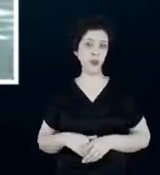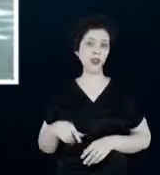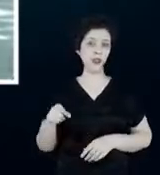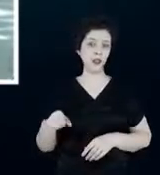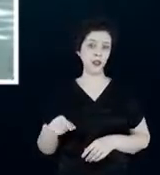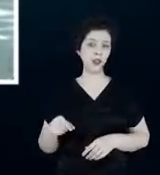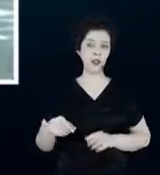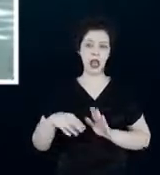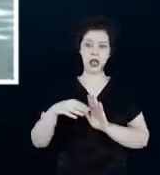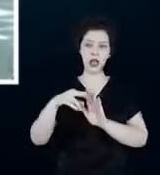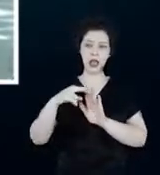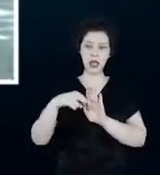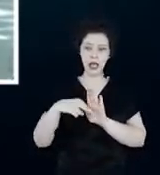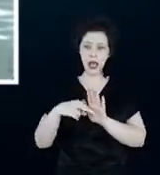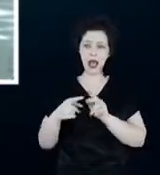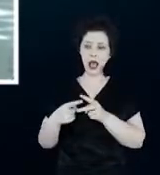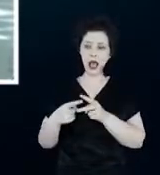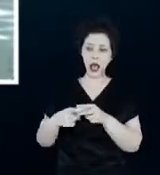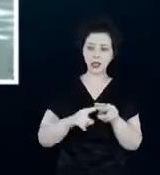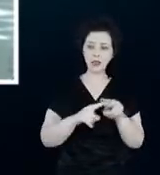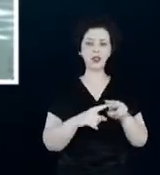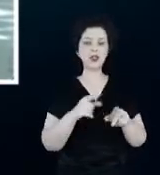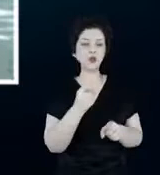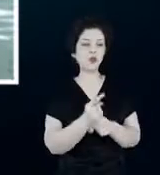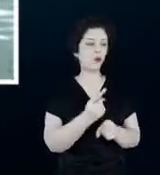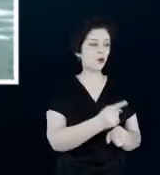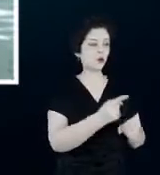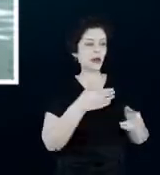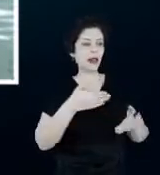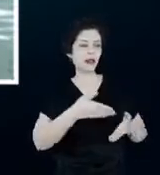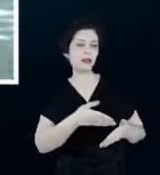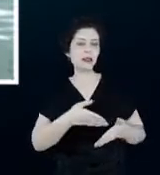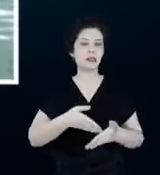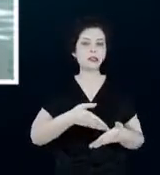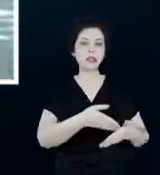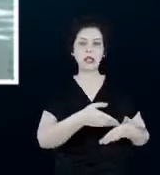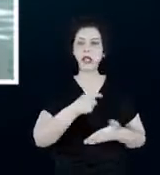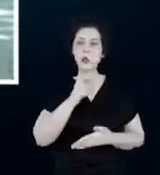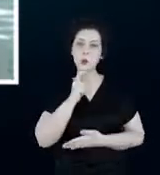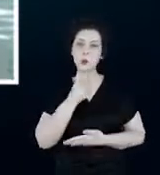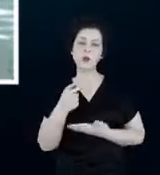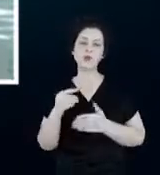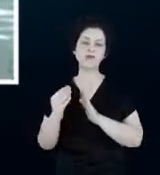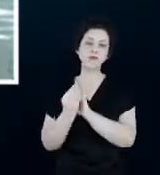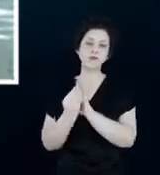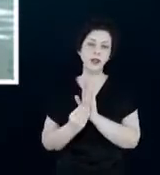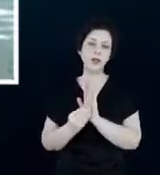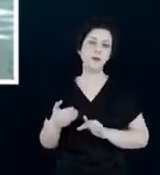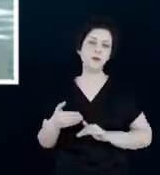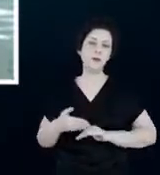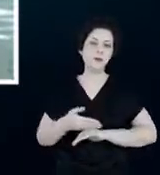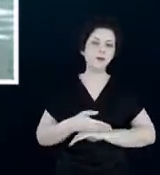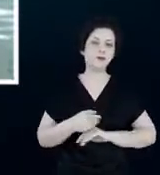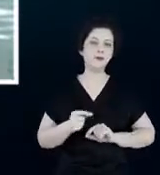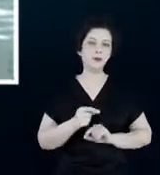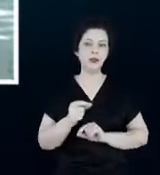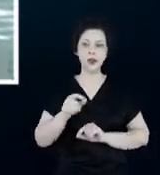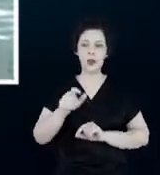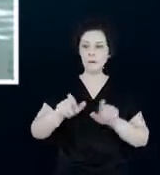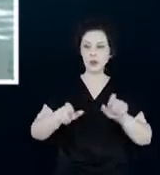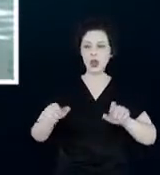essa norma seja ajustada, porque nós vamos descobrir uma série de dificuldades, como eu citei, estão entrando atores novos